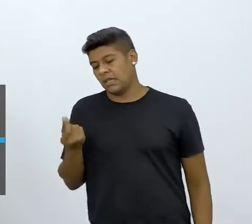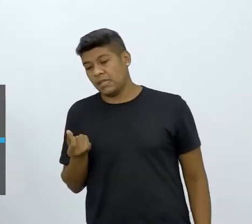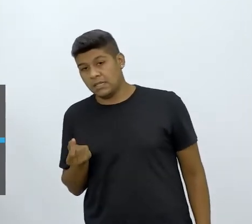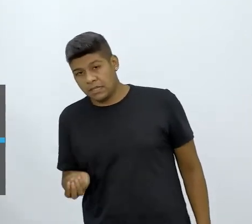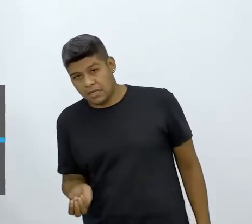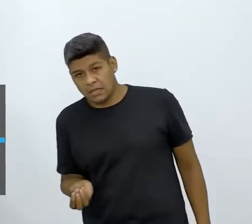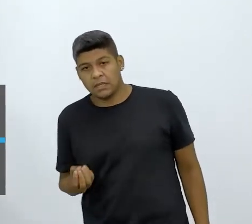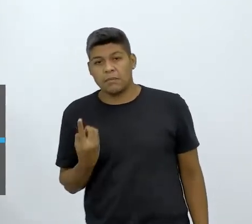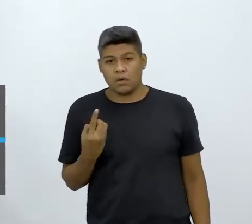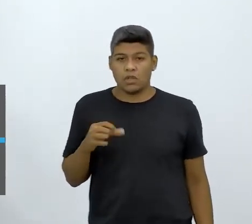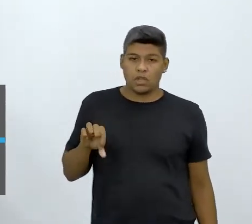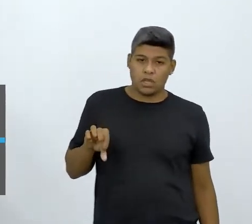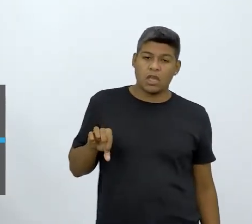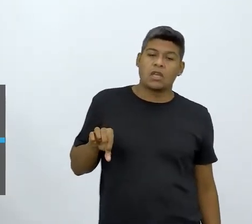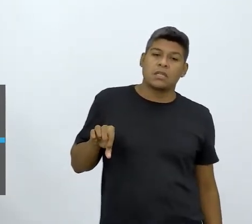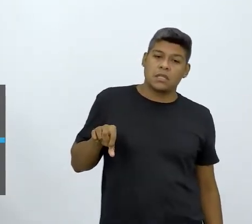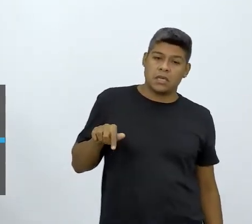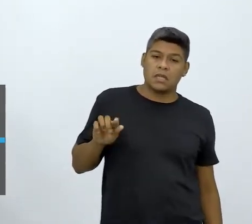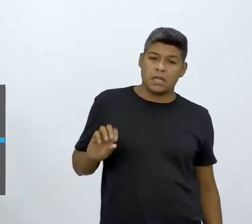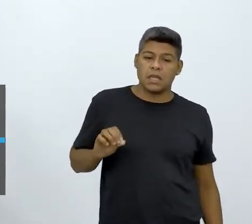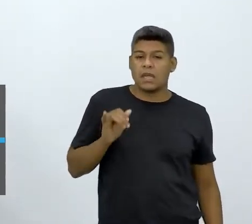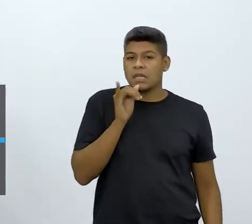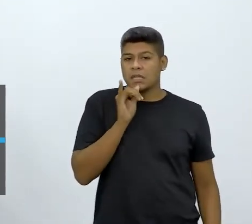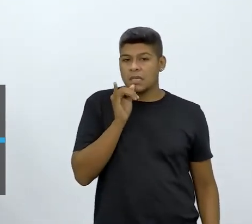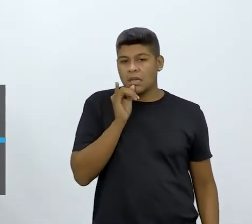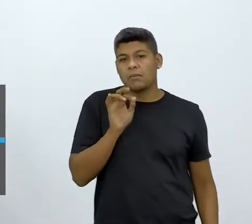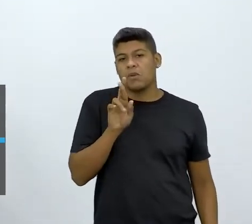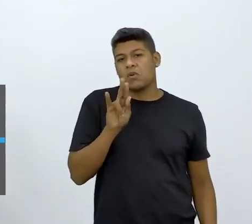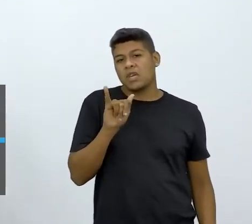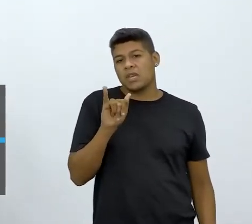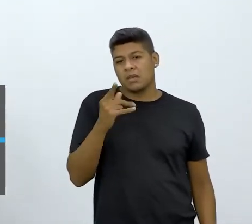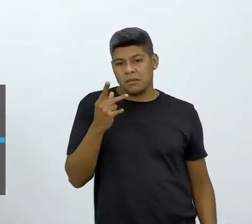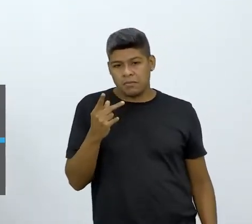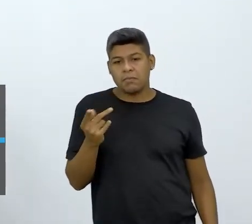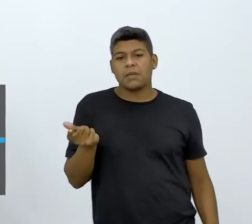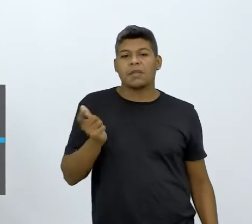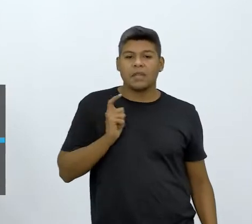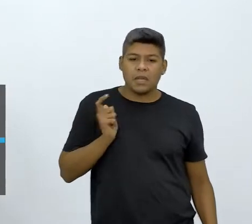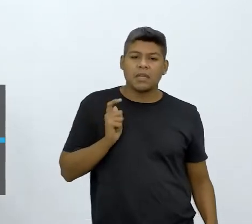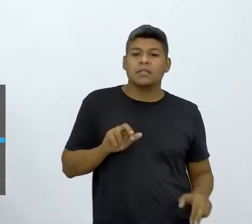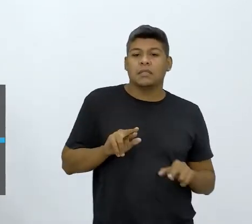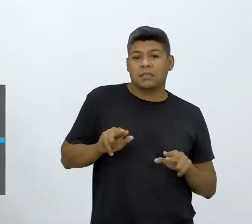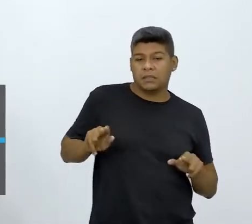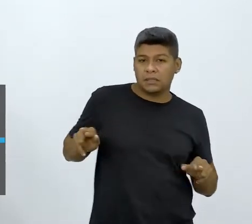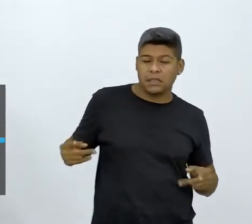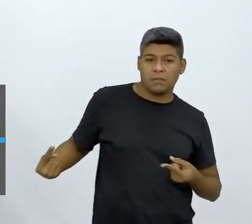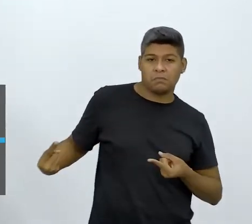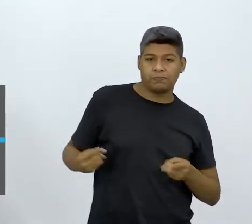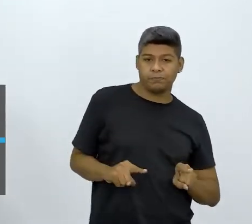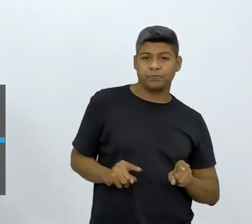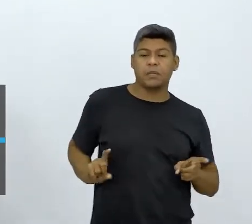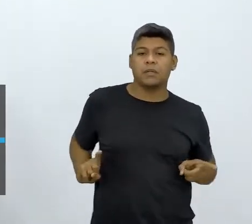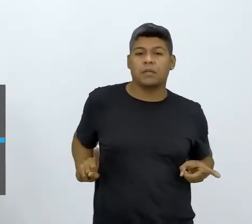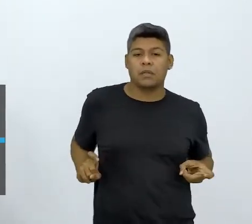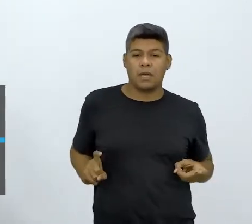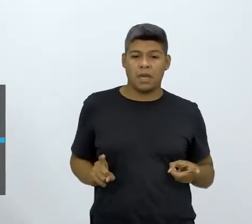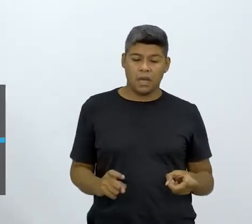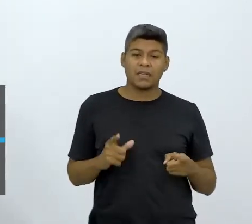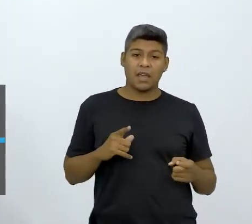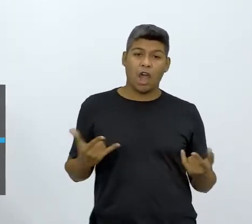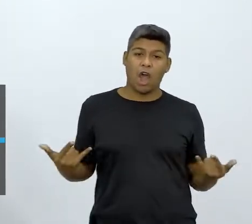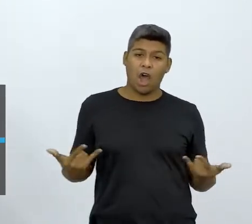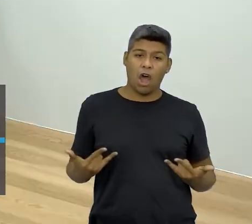contracultura os hippies que faziam crítica ao capitalismo e diferentes formas de amar. A guerra. Né, a guerra. Tem os roqueiros,